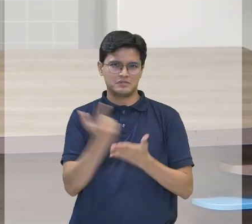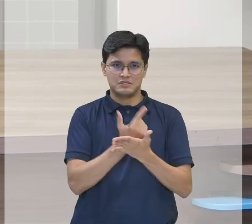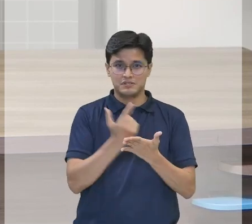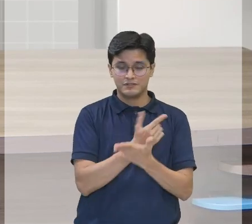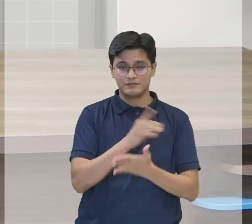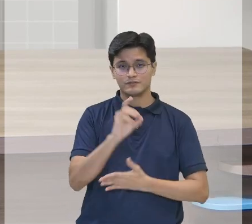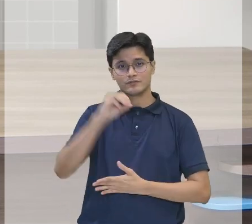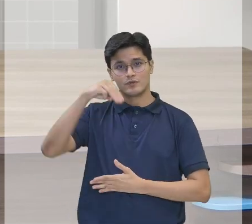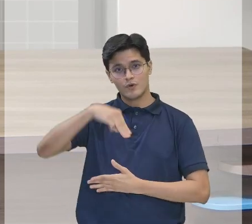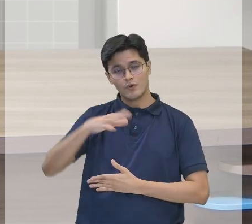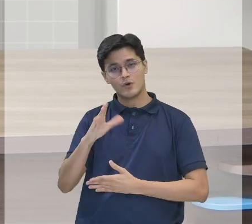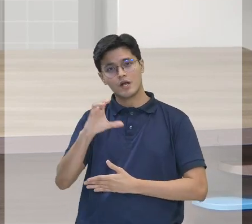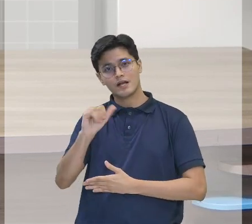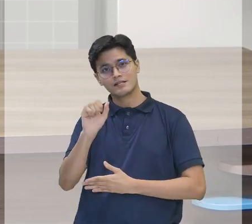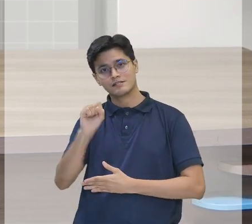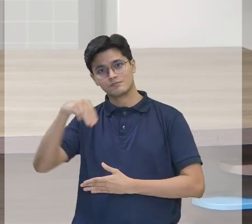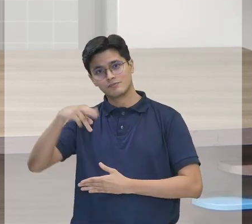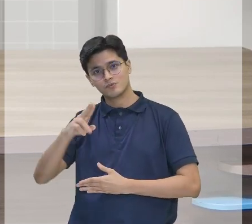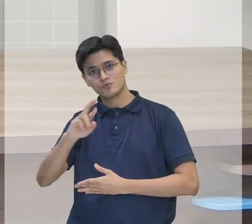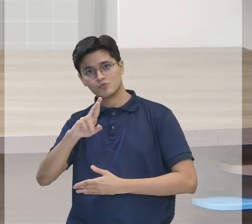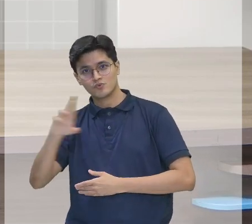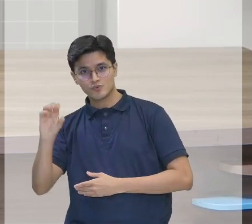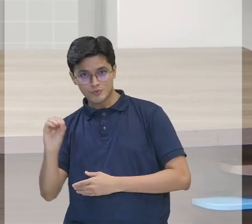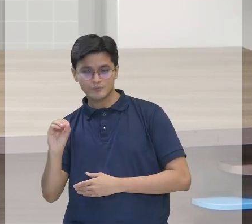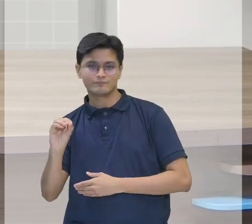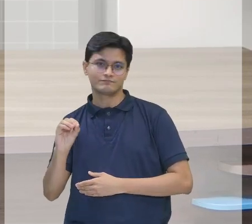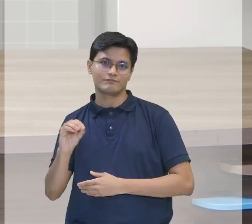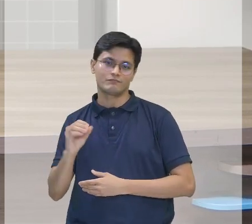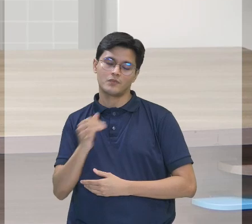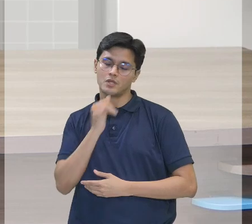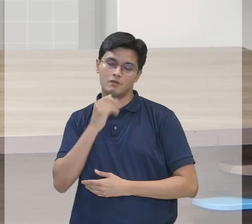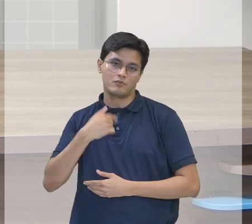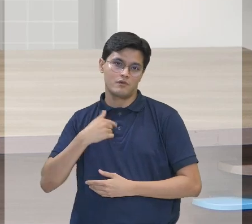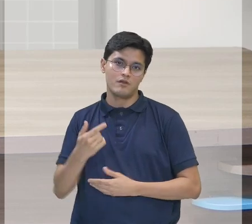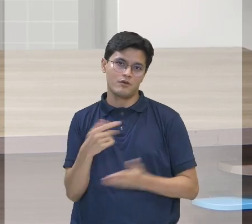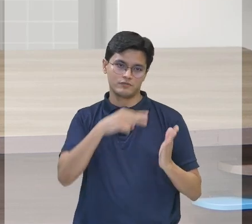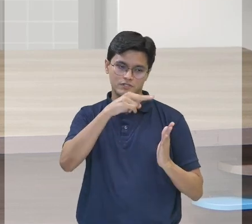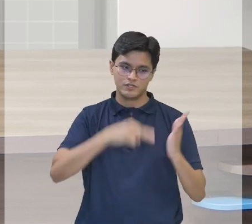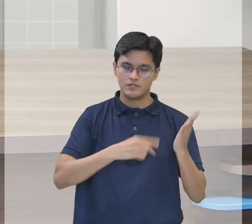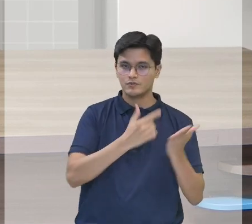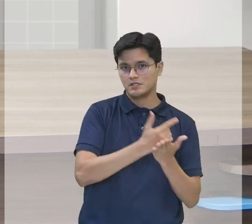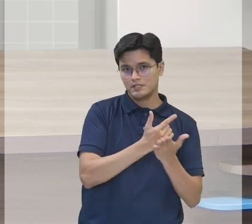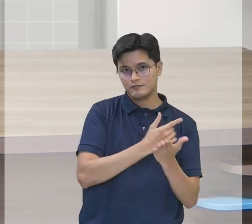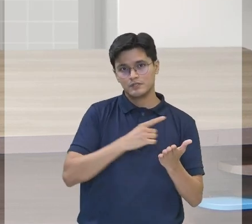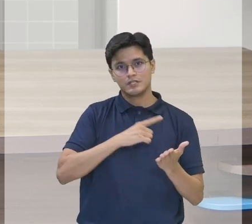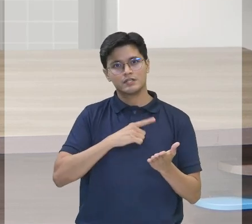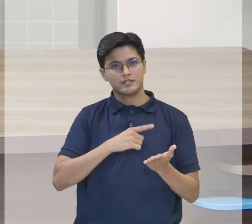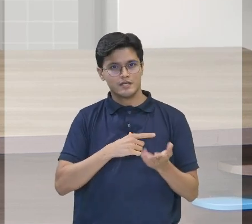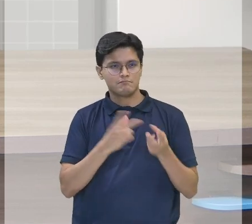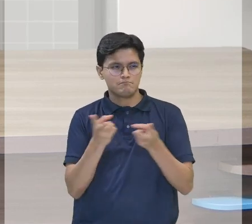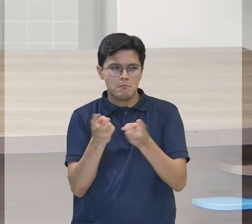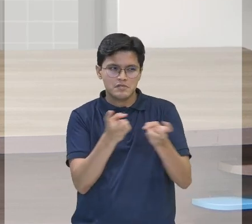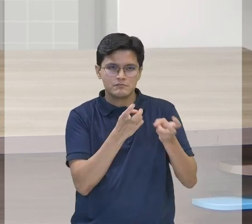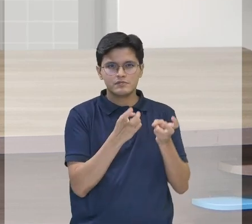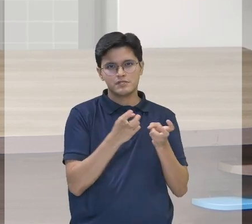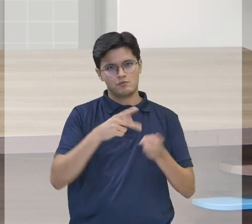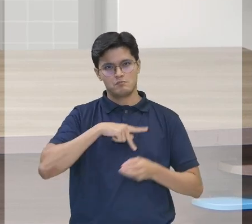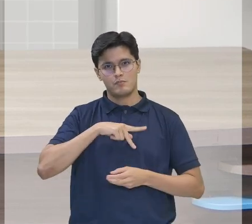Capitu, enfim, eu já li o livro, tenho as minhas percepções pessoais, mas trouxe aí um exemplo para vocês, tá bom?